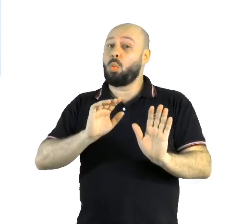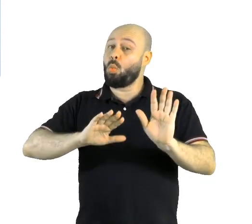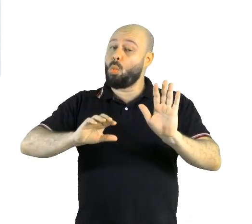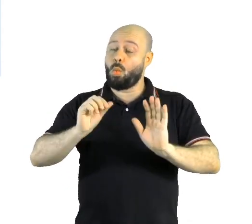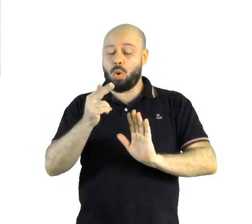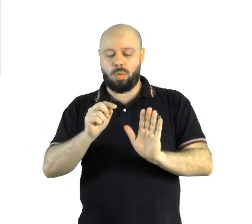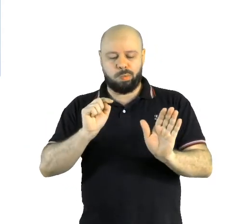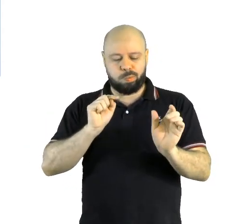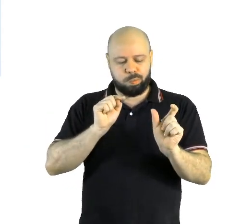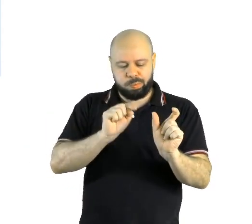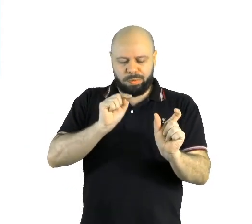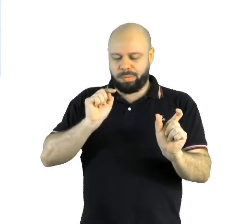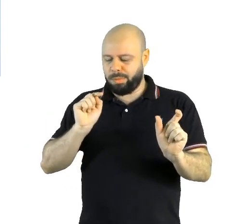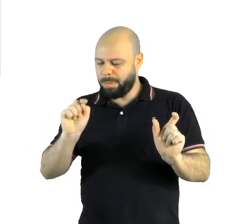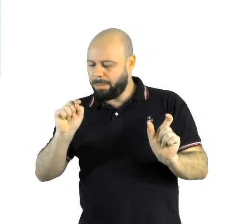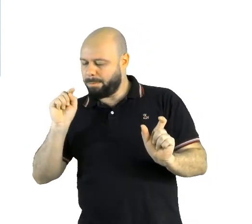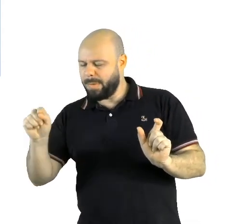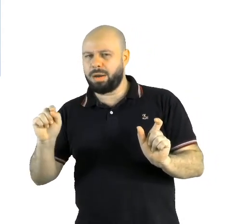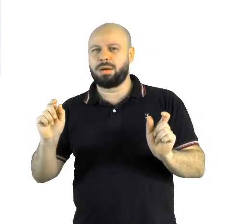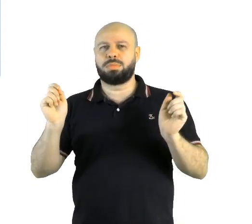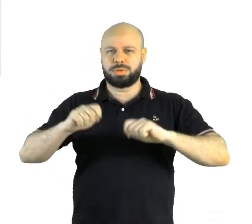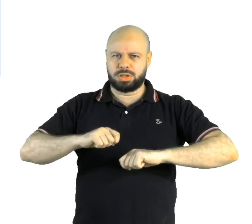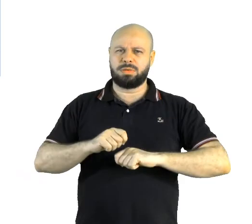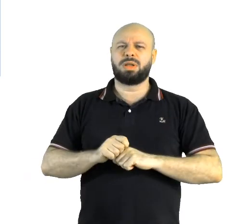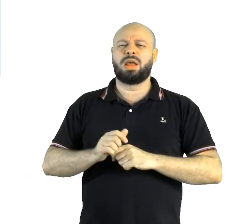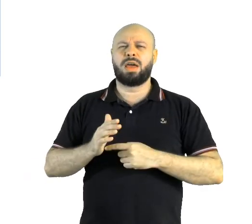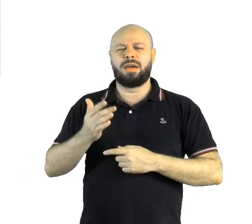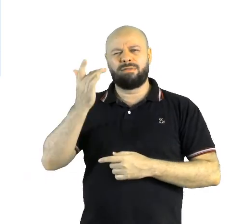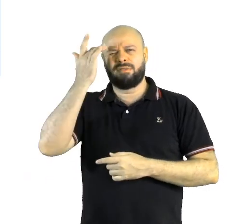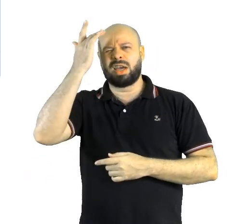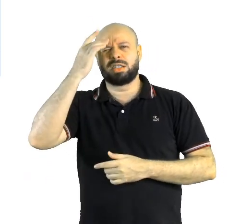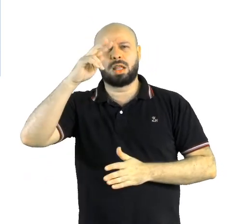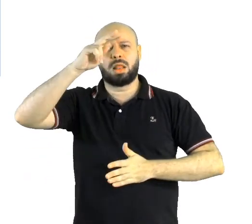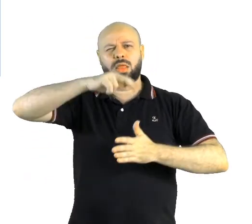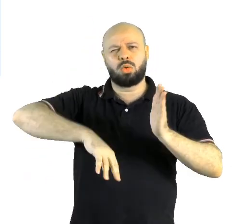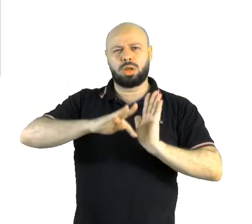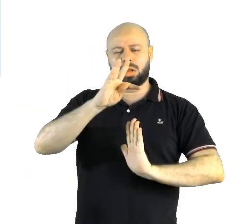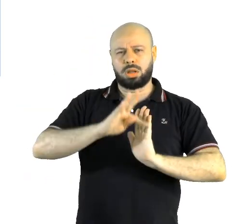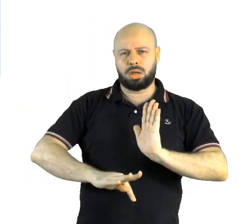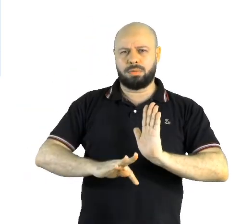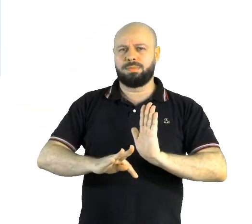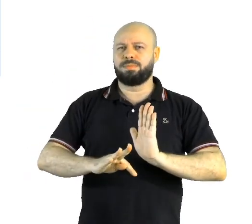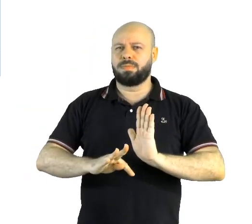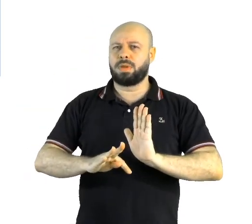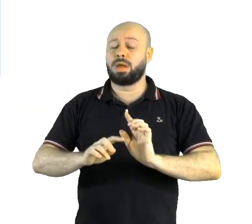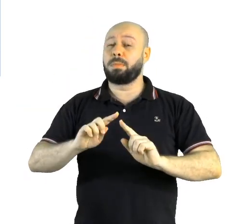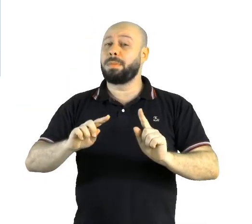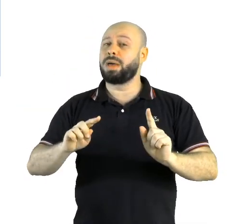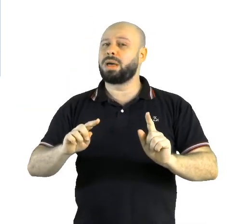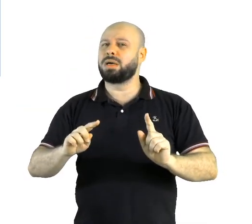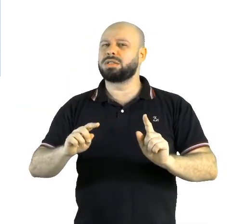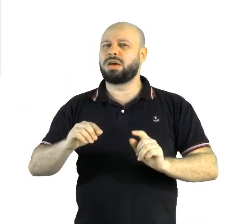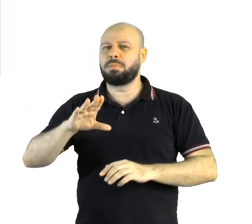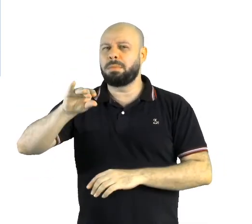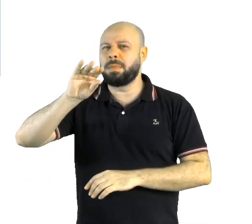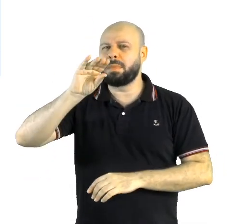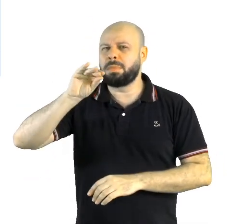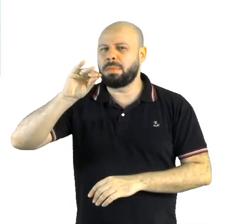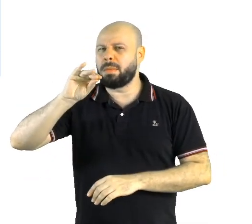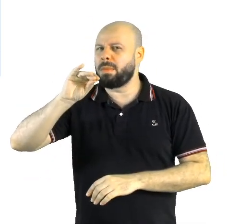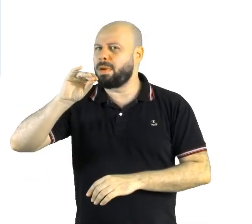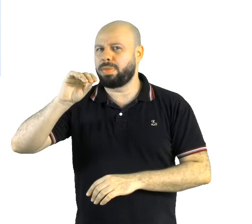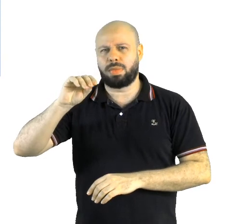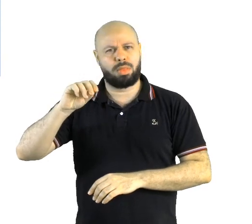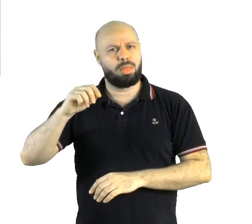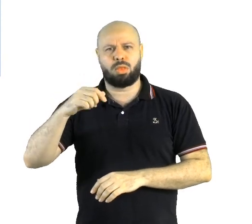Os espaços em branco são úteis para facilitar a leitura de um texto, o que não acontece na fala, pois